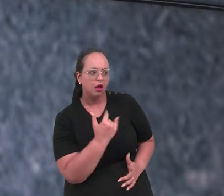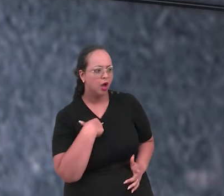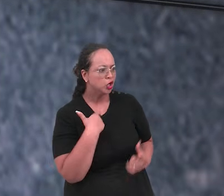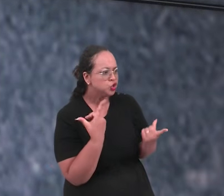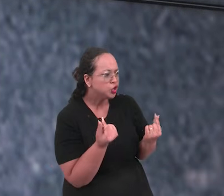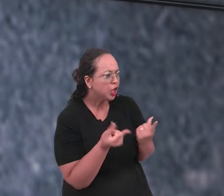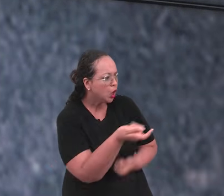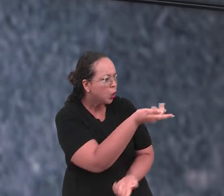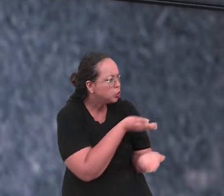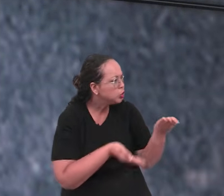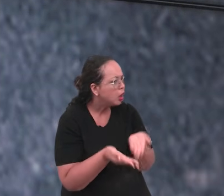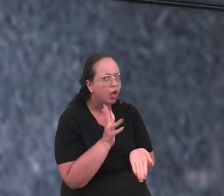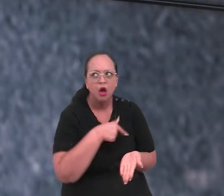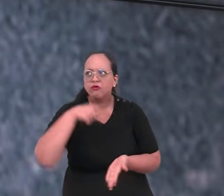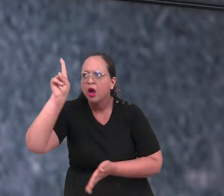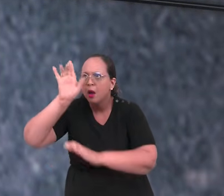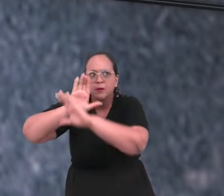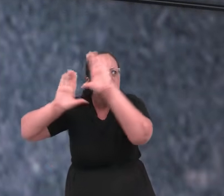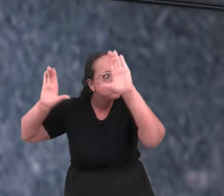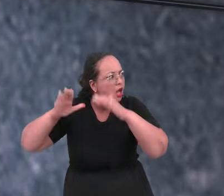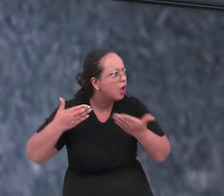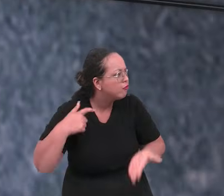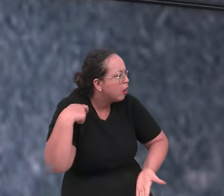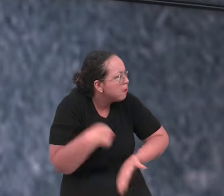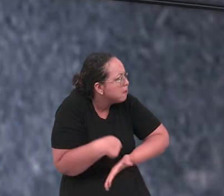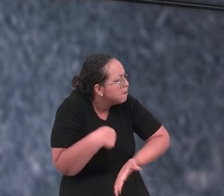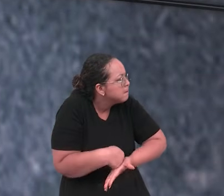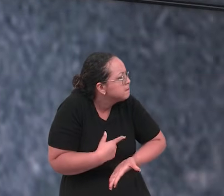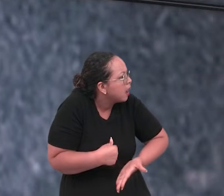a venda de indulgências. A igreja manteve o